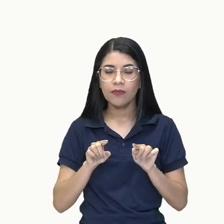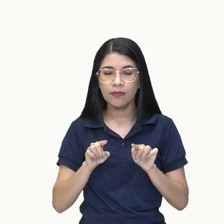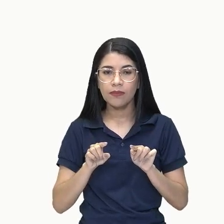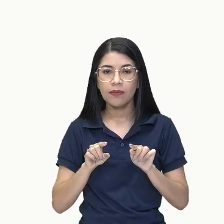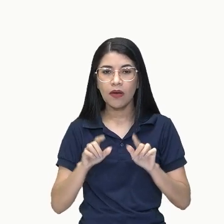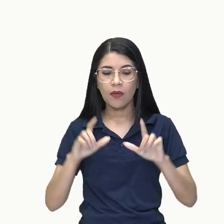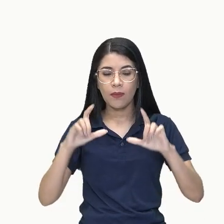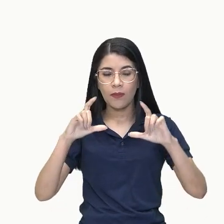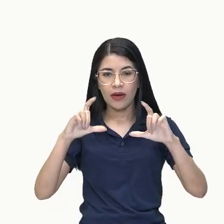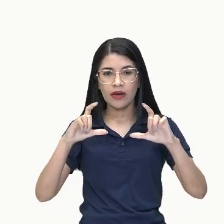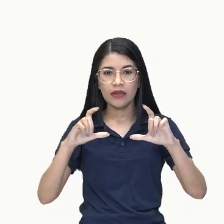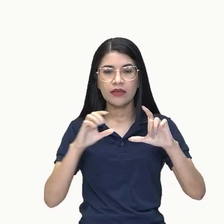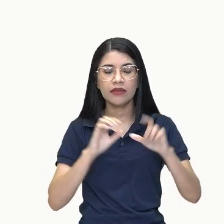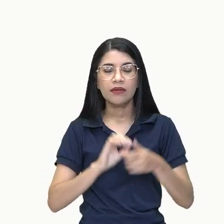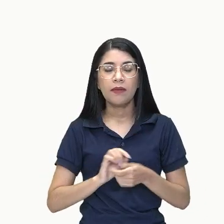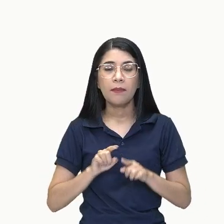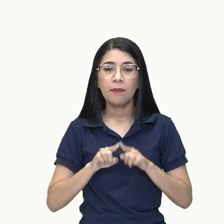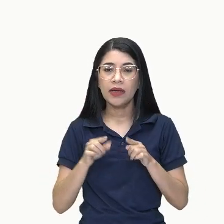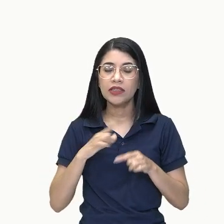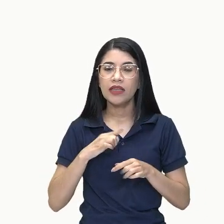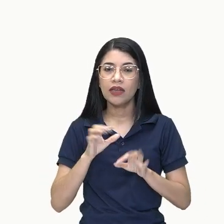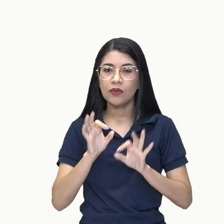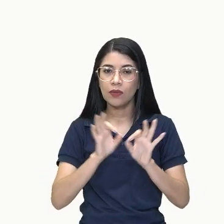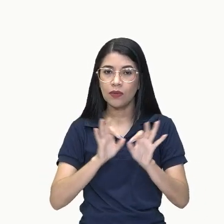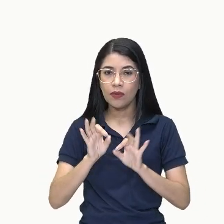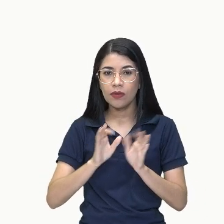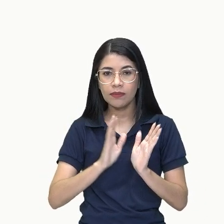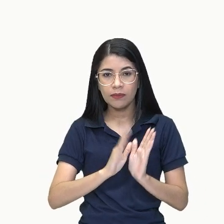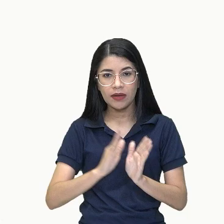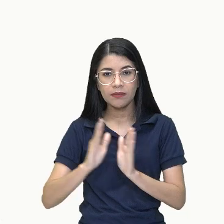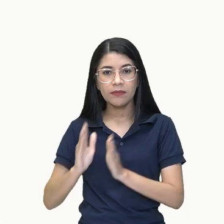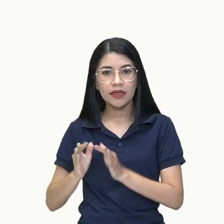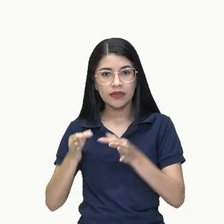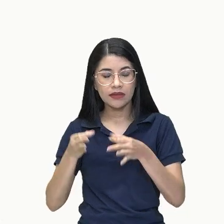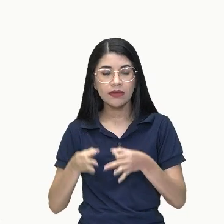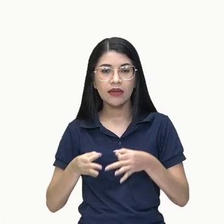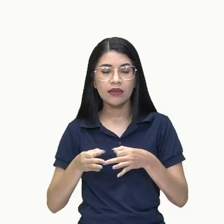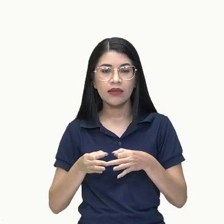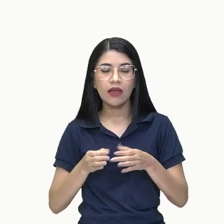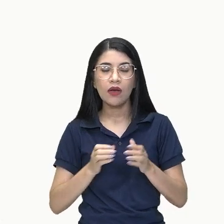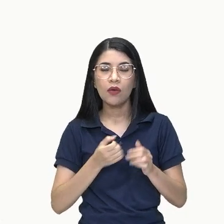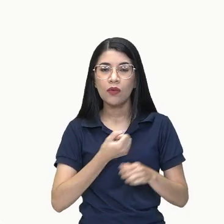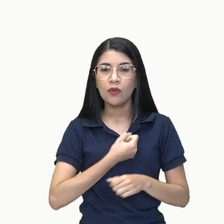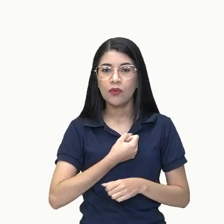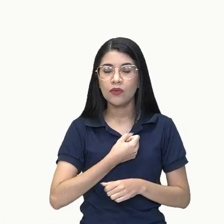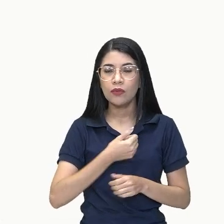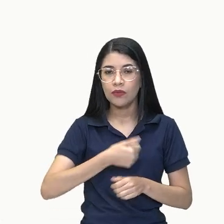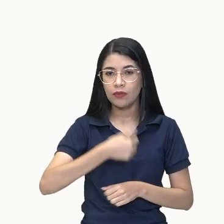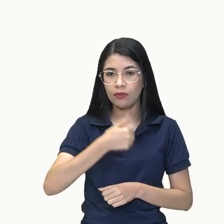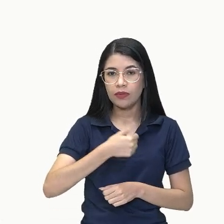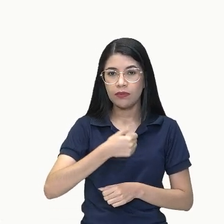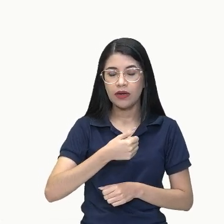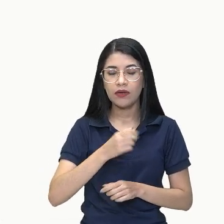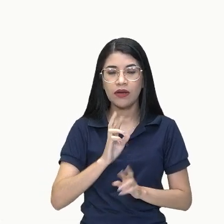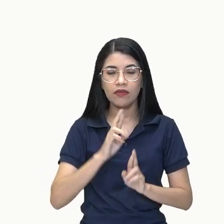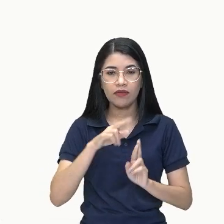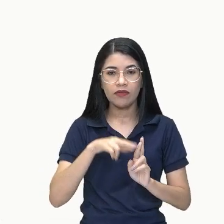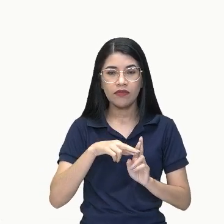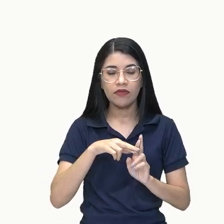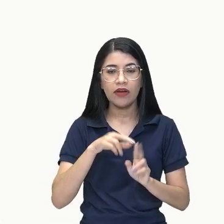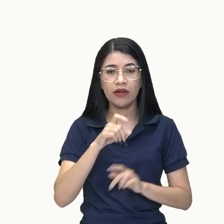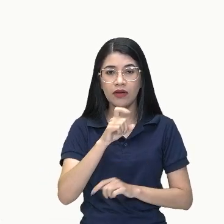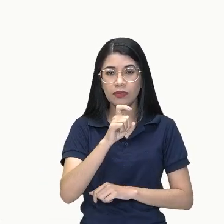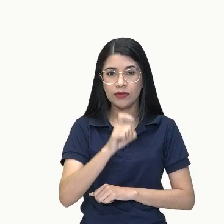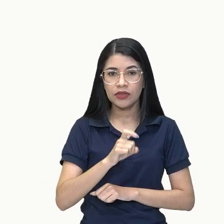do parêntese tem uma ordem para nós colocarmos os números. O primeiro número vai ali se referir ao eixo das